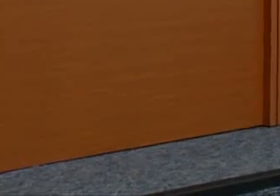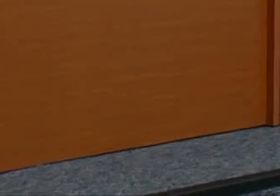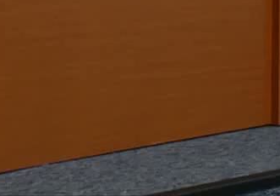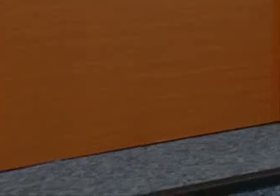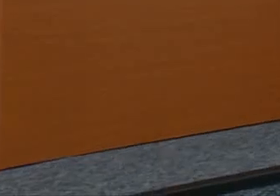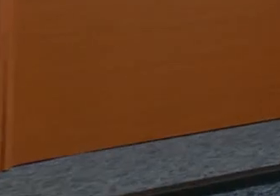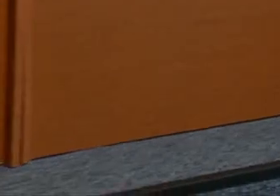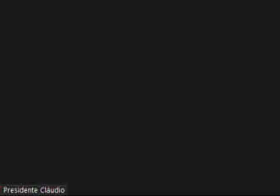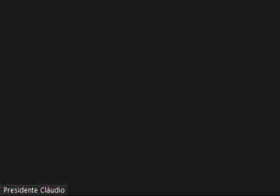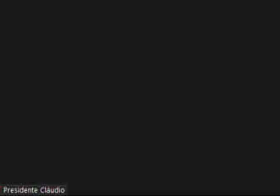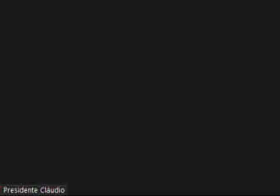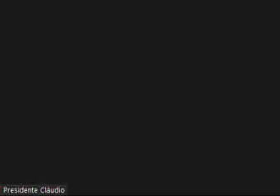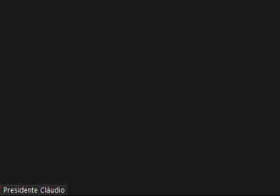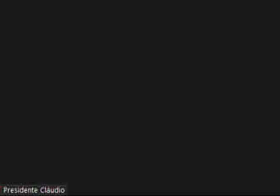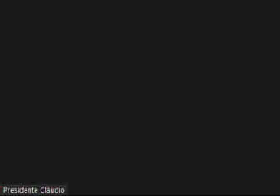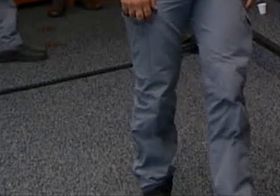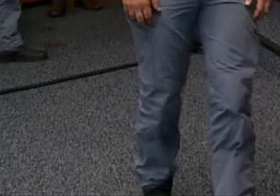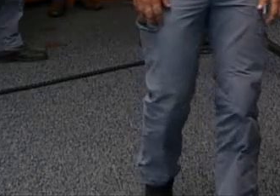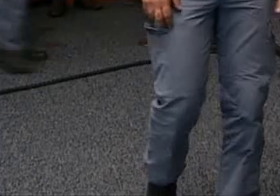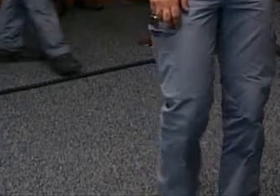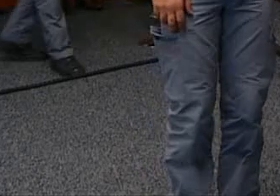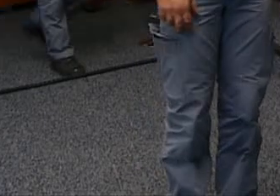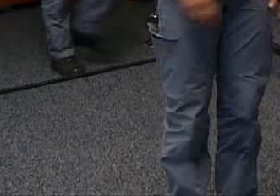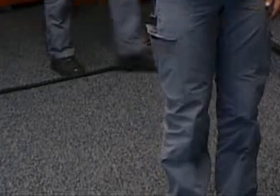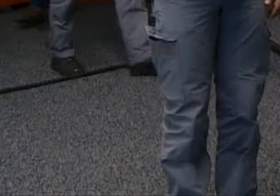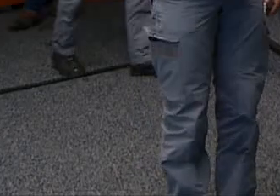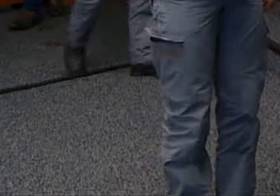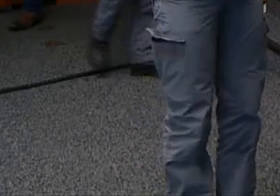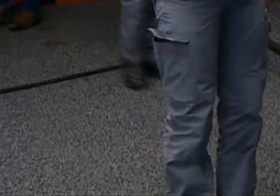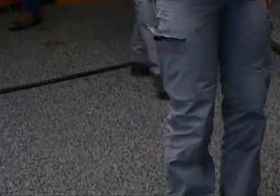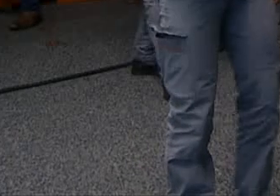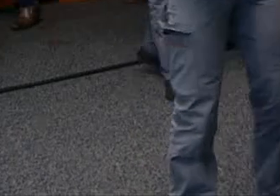Soldado Vinícius e Cabo Reinberg.